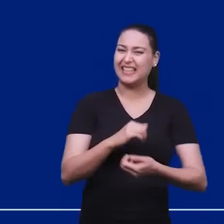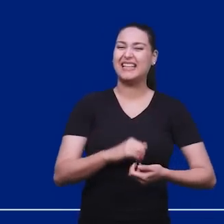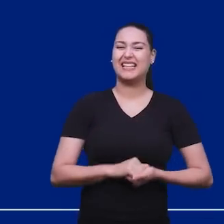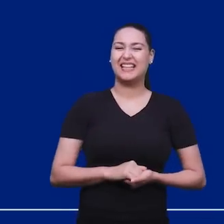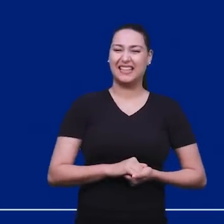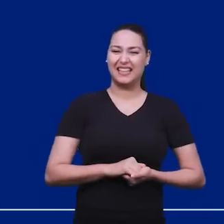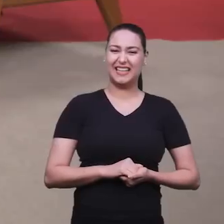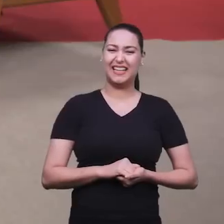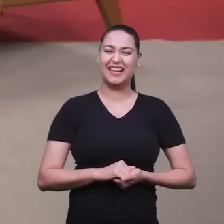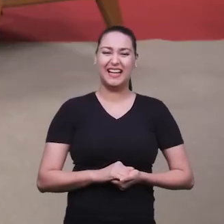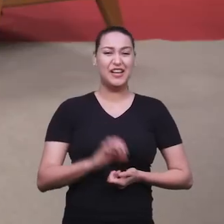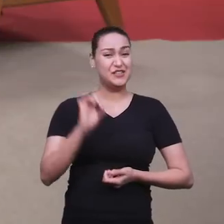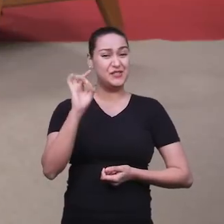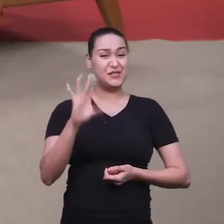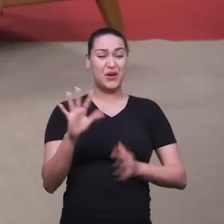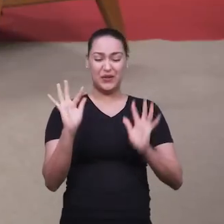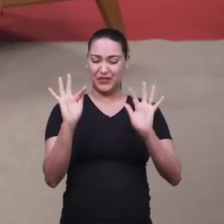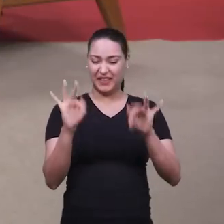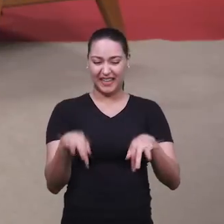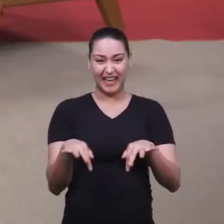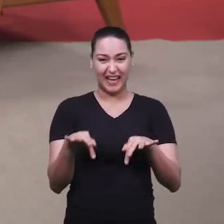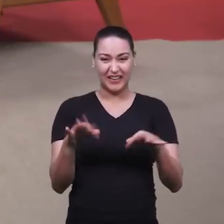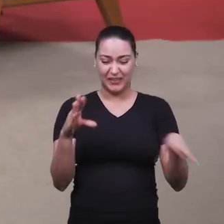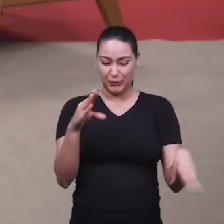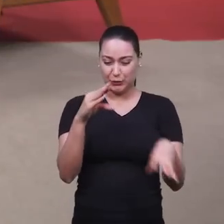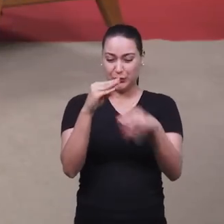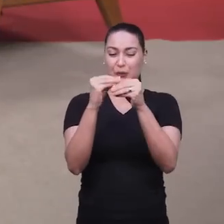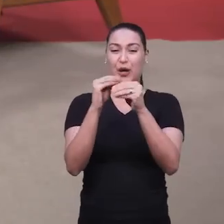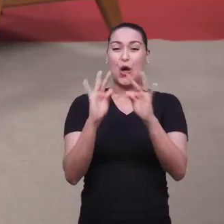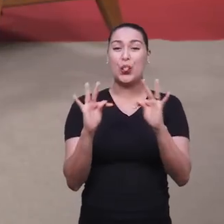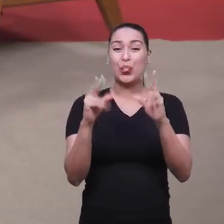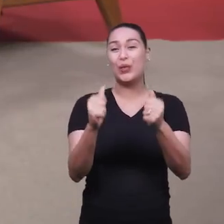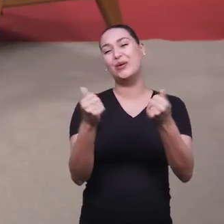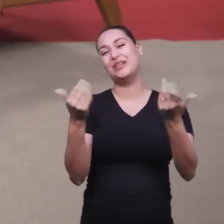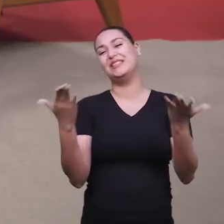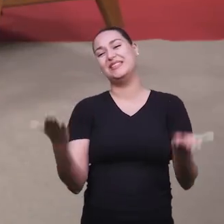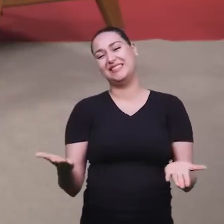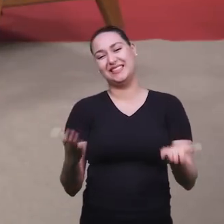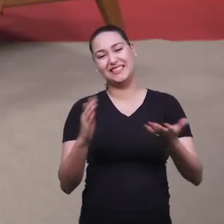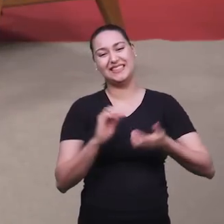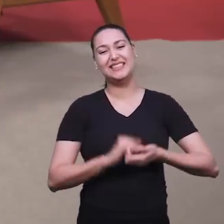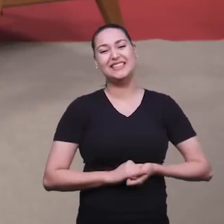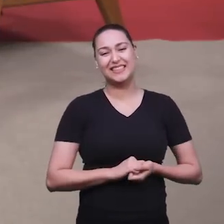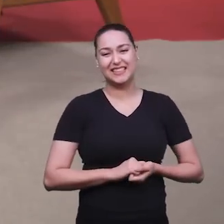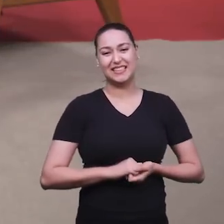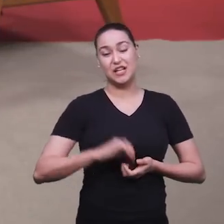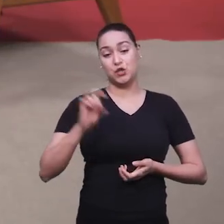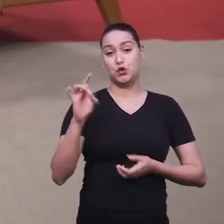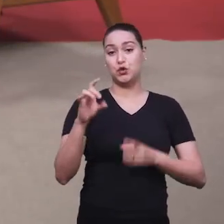salvação. Olha, que maravilha, Muito né, bom, Daniel? né? Muito interessante. Na verdade, a gente podia fazer só esse final, né?